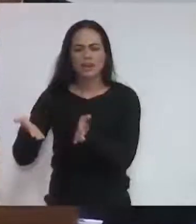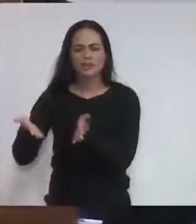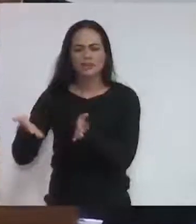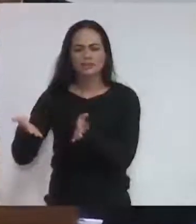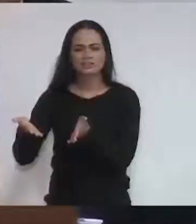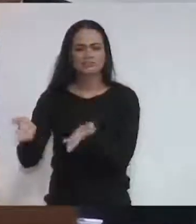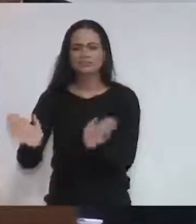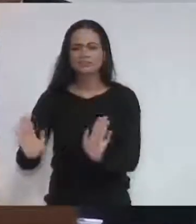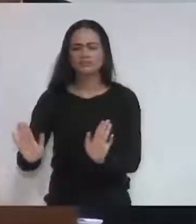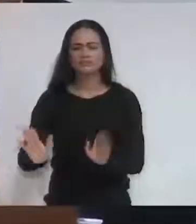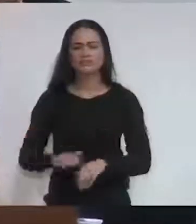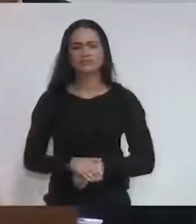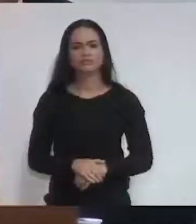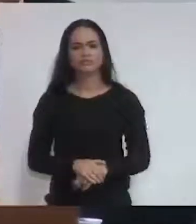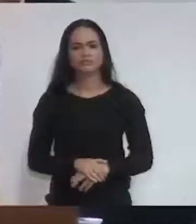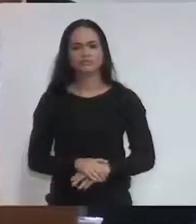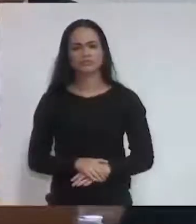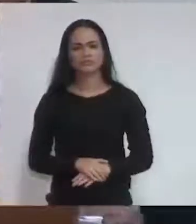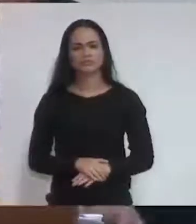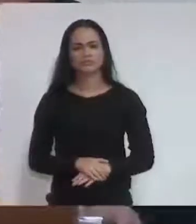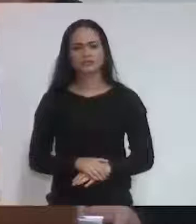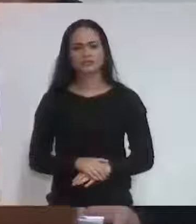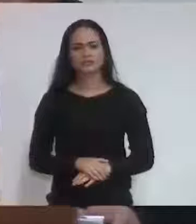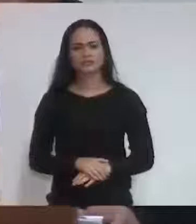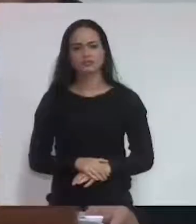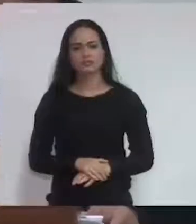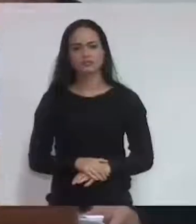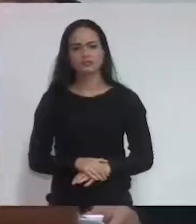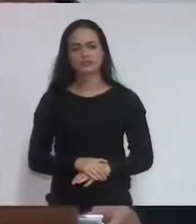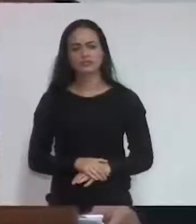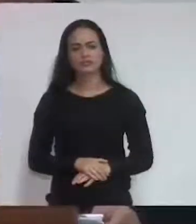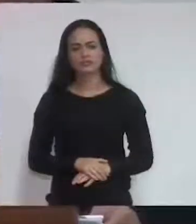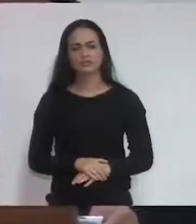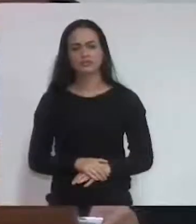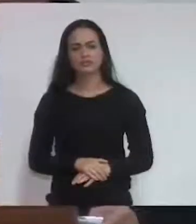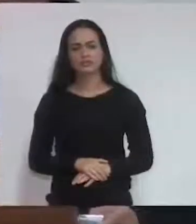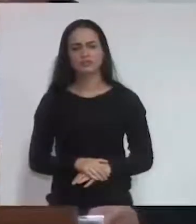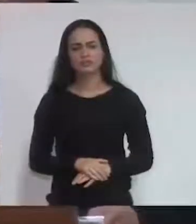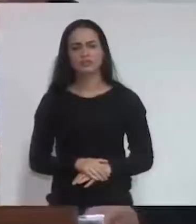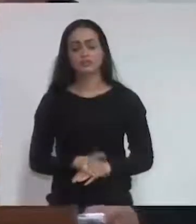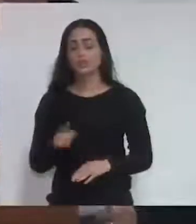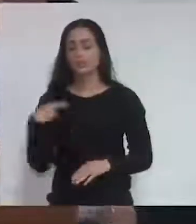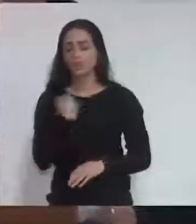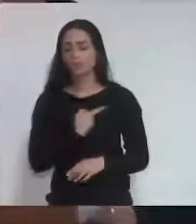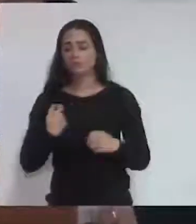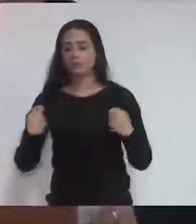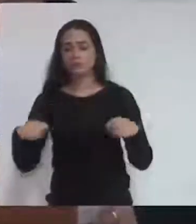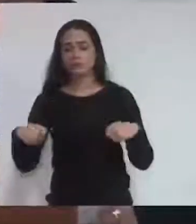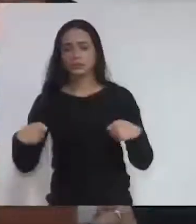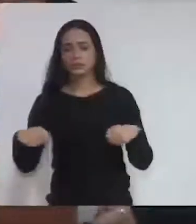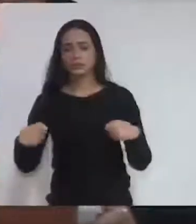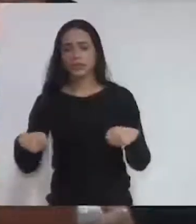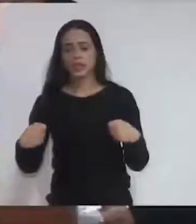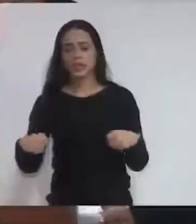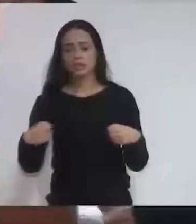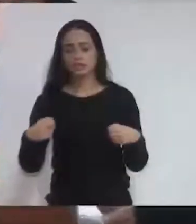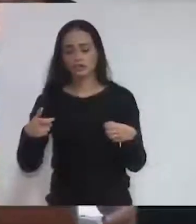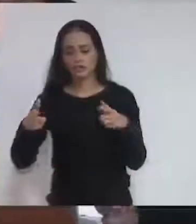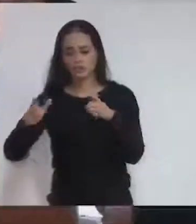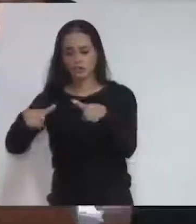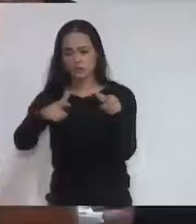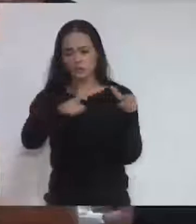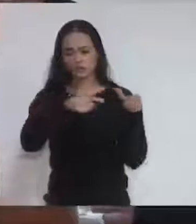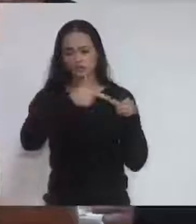dos vinhedenses, vou falar da cidade de Vinhedo, eu acho que nós deveríamos boicotar cada um desses postos de